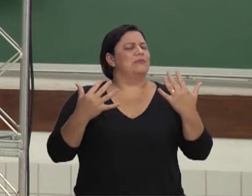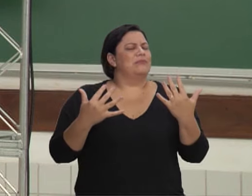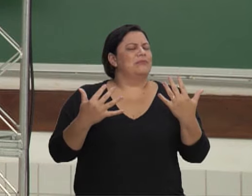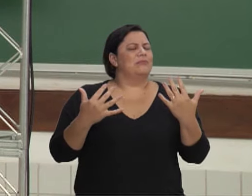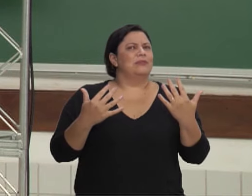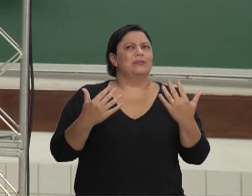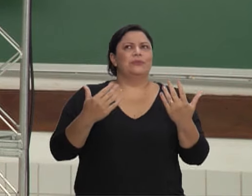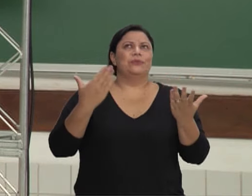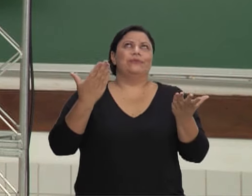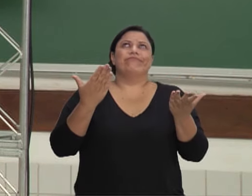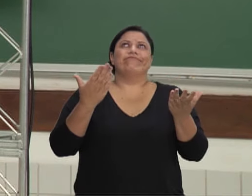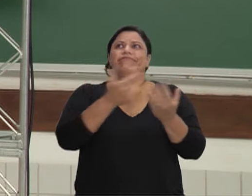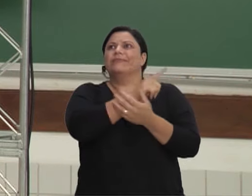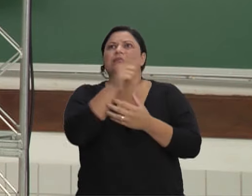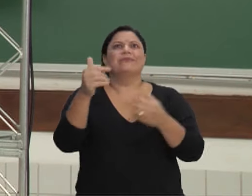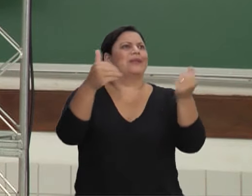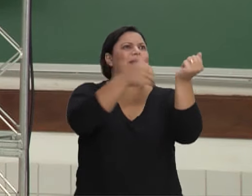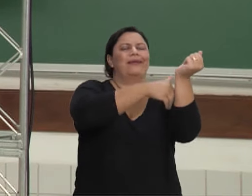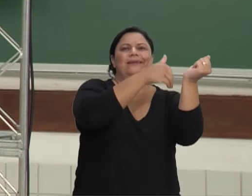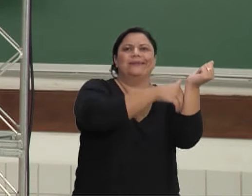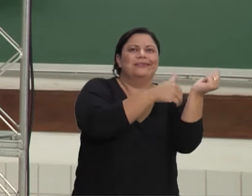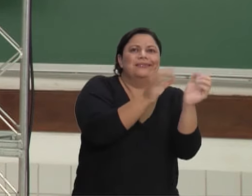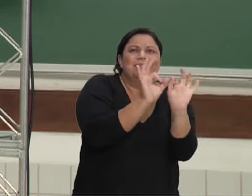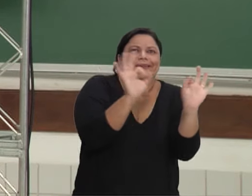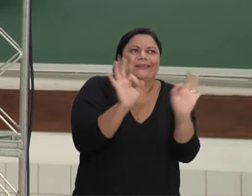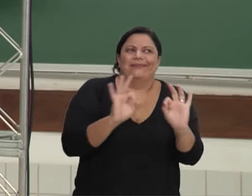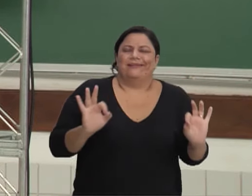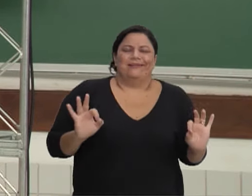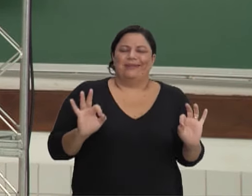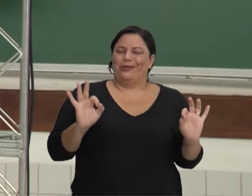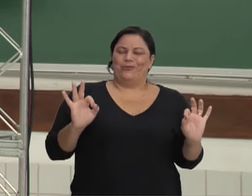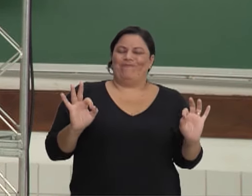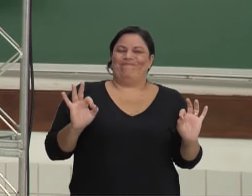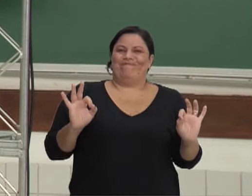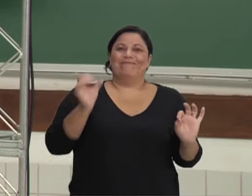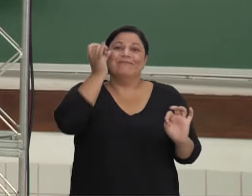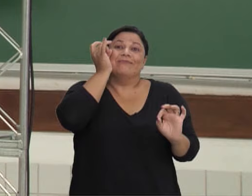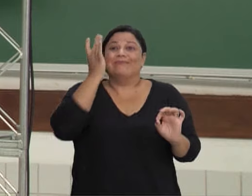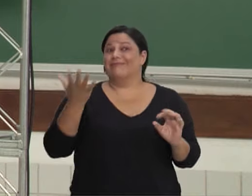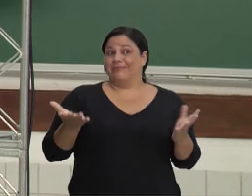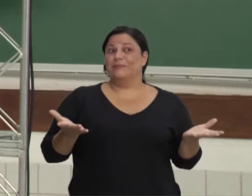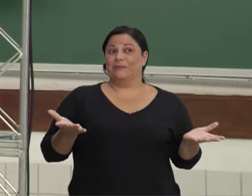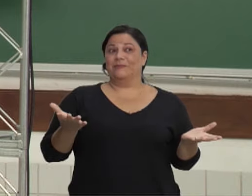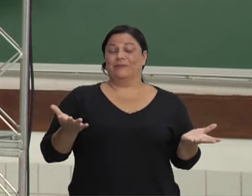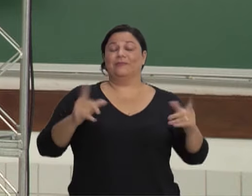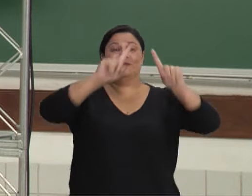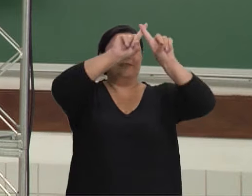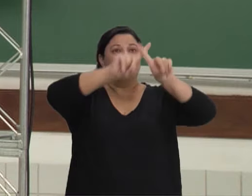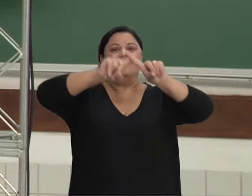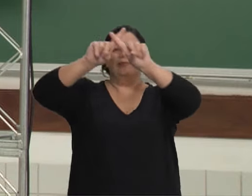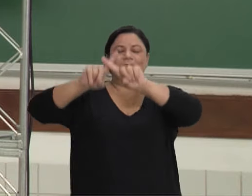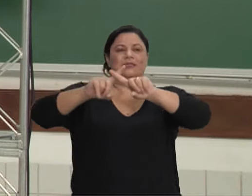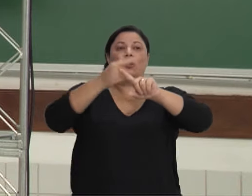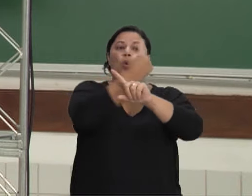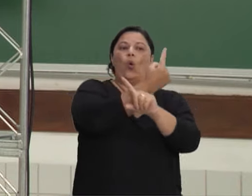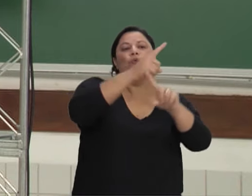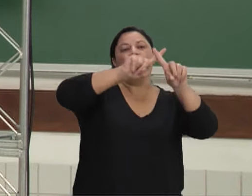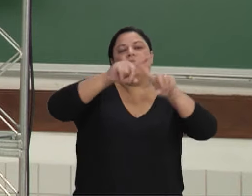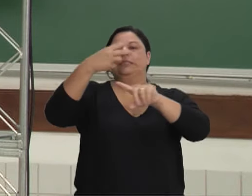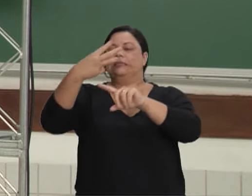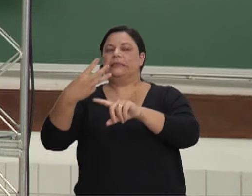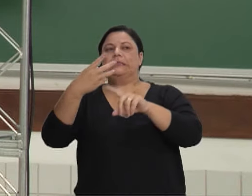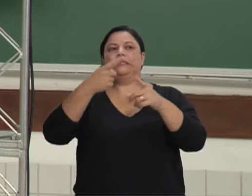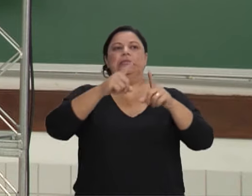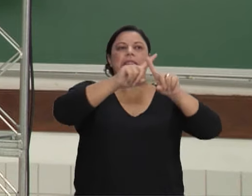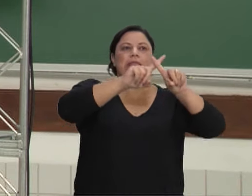muito mistério, vamos colocar assim. Tá, vou fazer a multiplicação aqui. 1 vezes 3, 3. 2